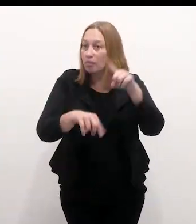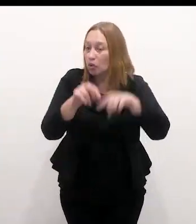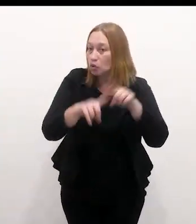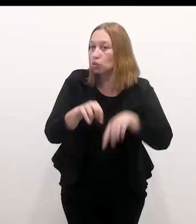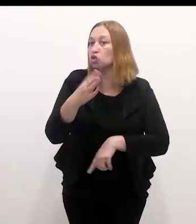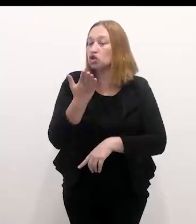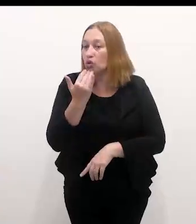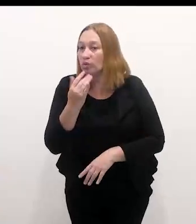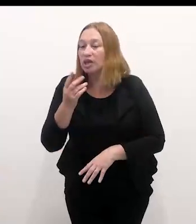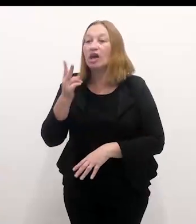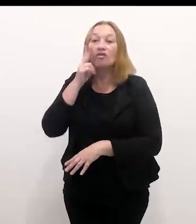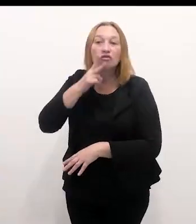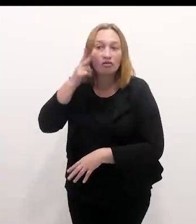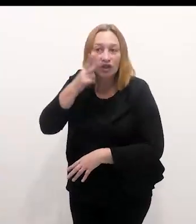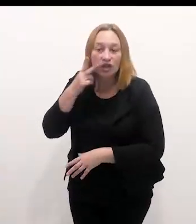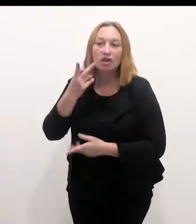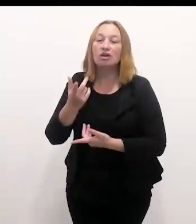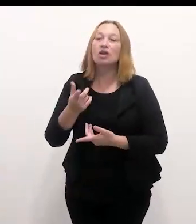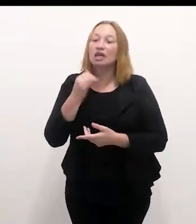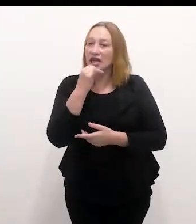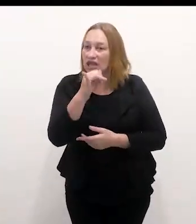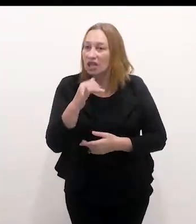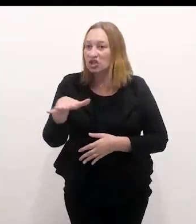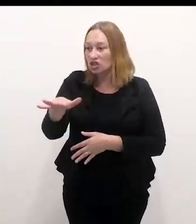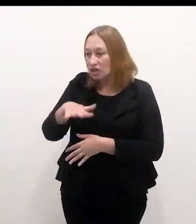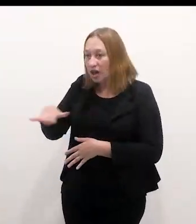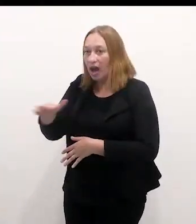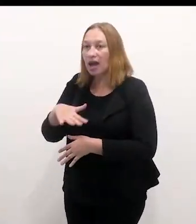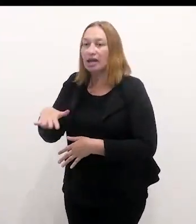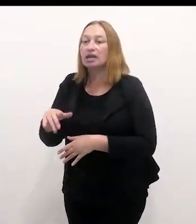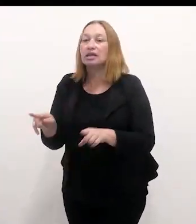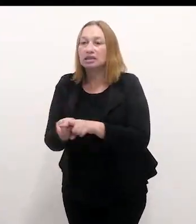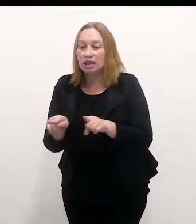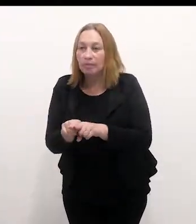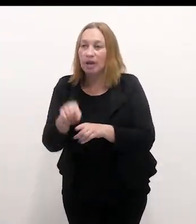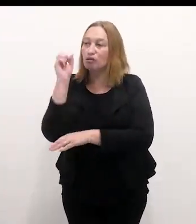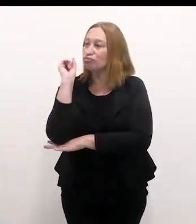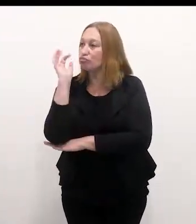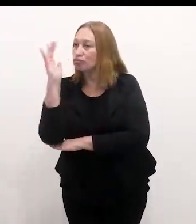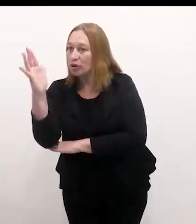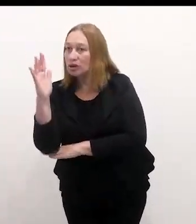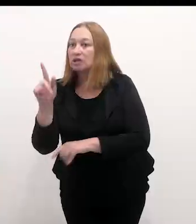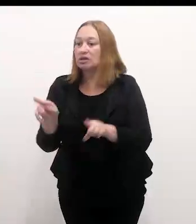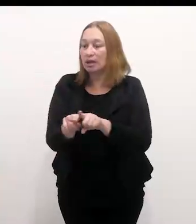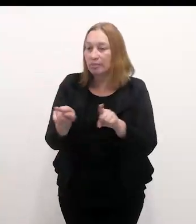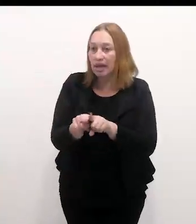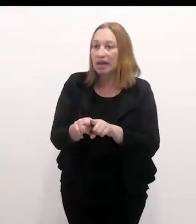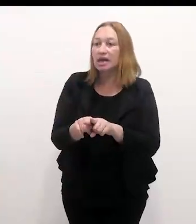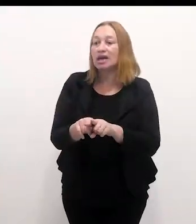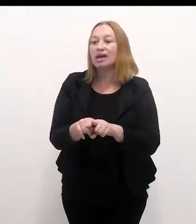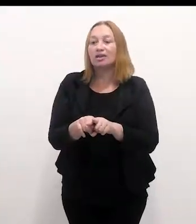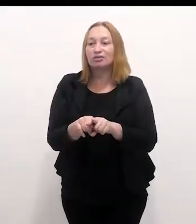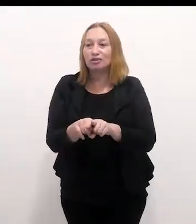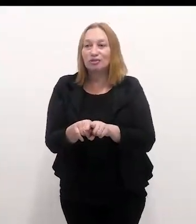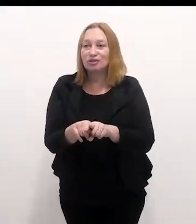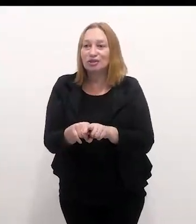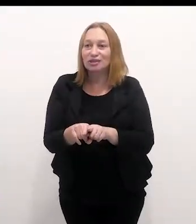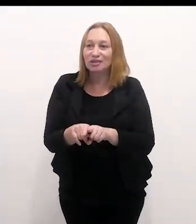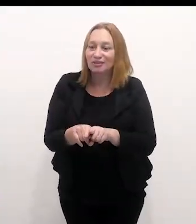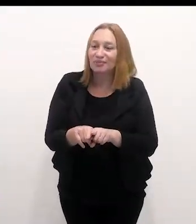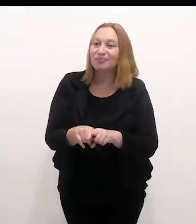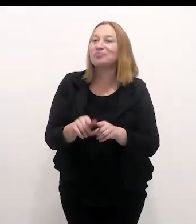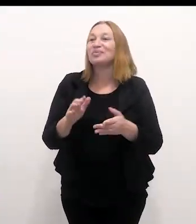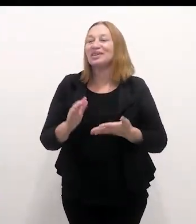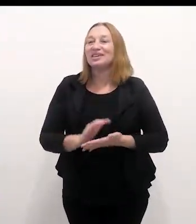interessados a vender produtos alimentares, vinho, no setor da energia, no setor do meio ambiente.